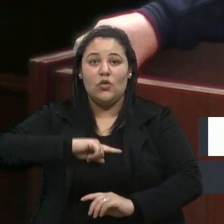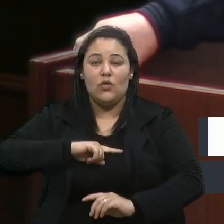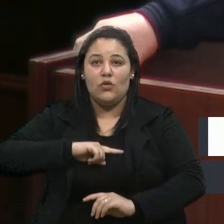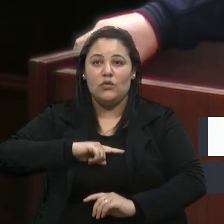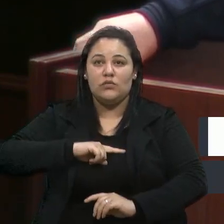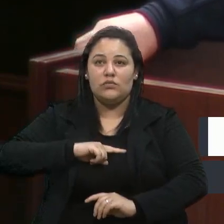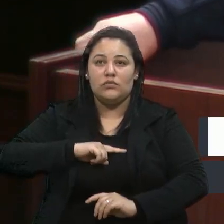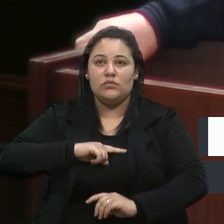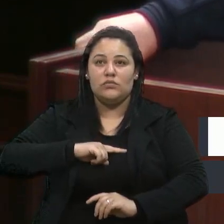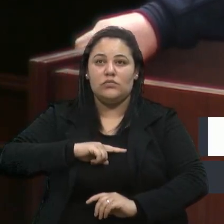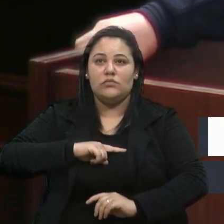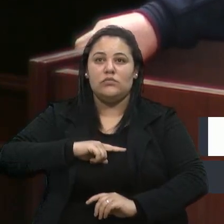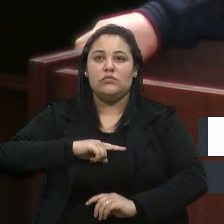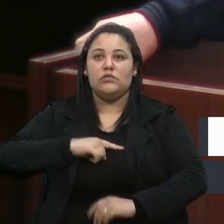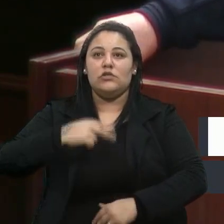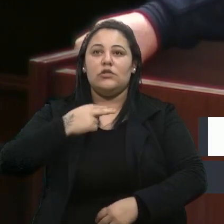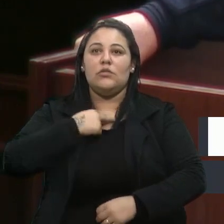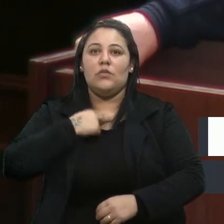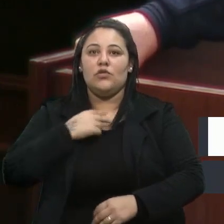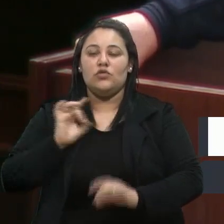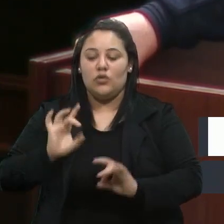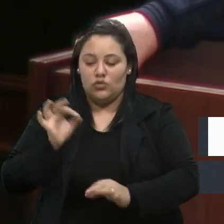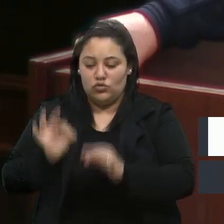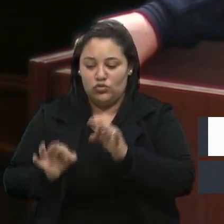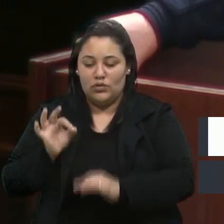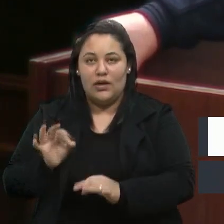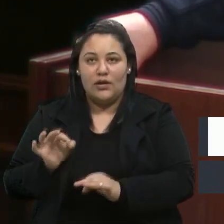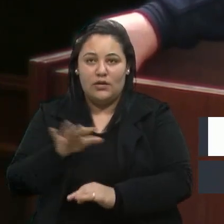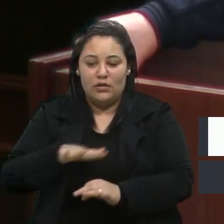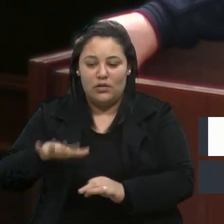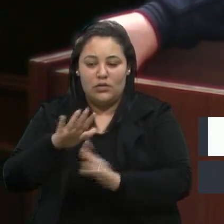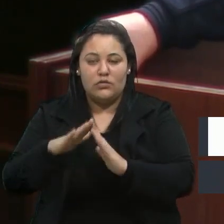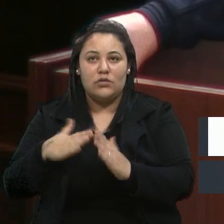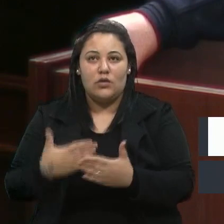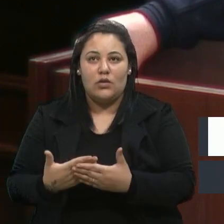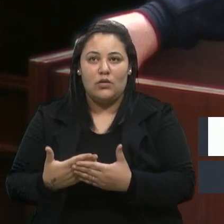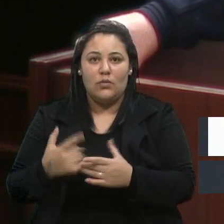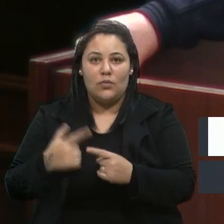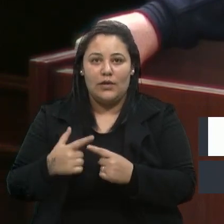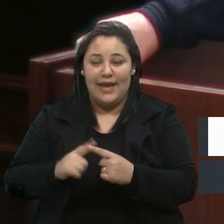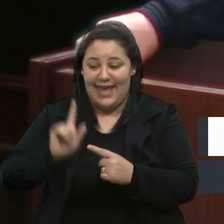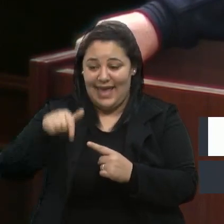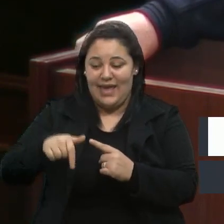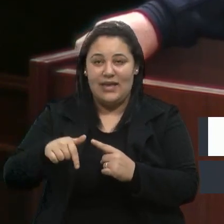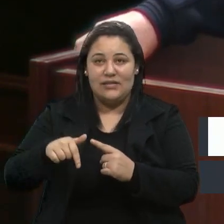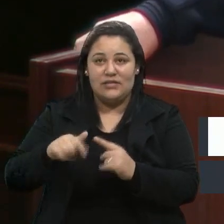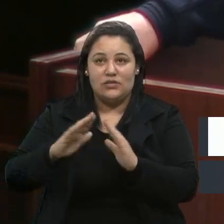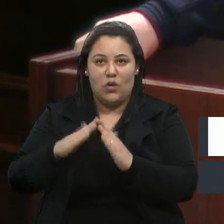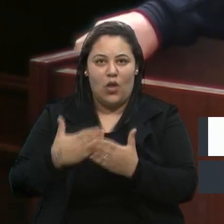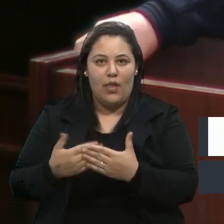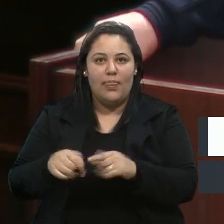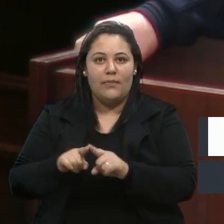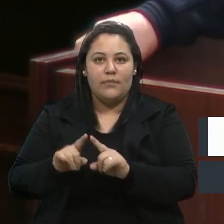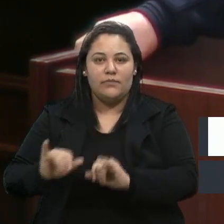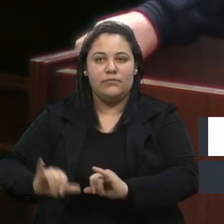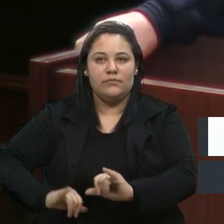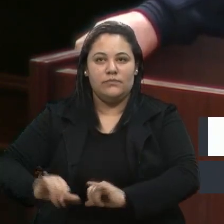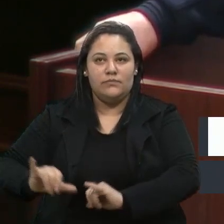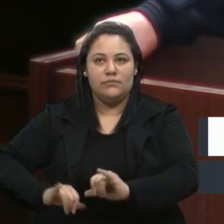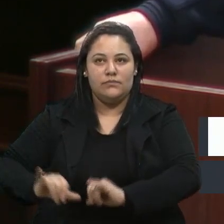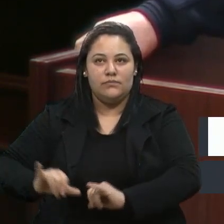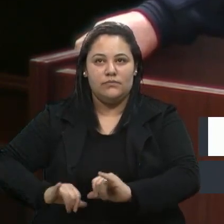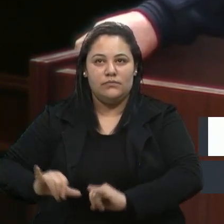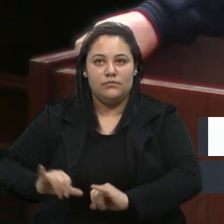só julgar o ambiente escolar. Porque talvez essa escola também está sofrendo por causa de